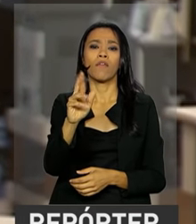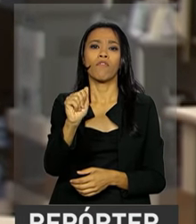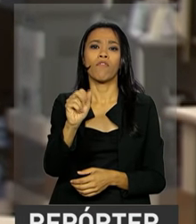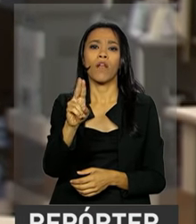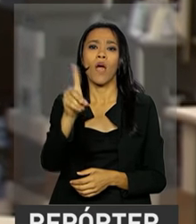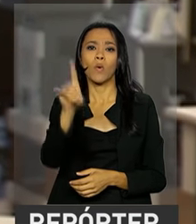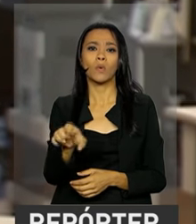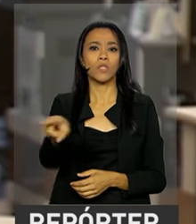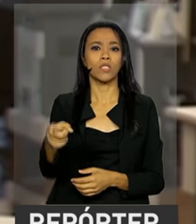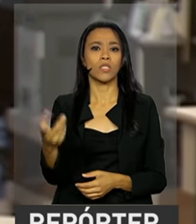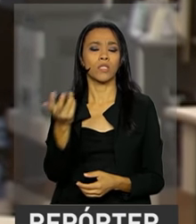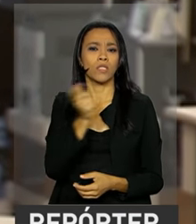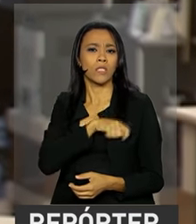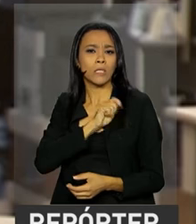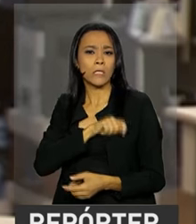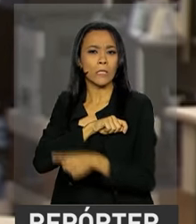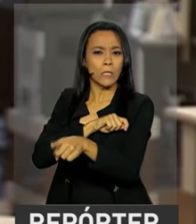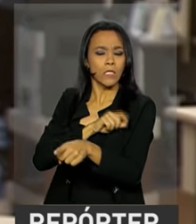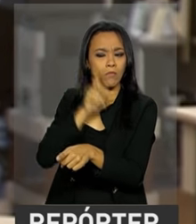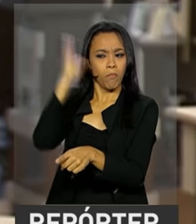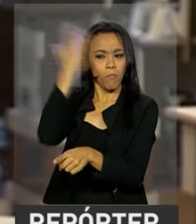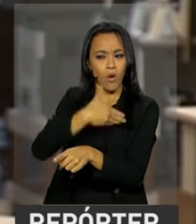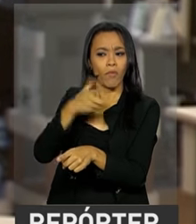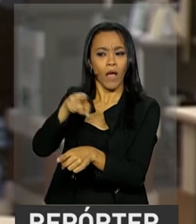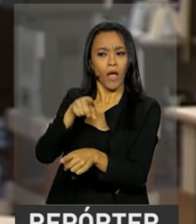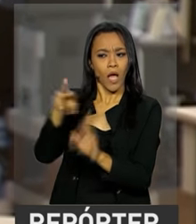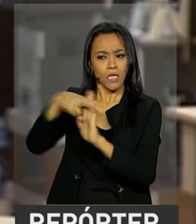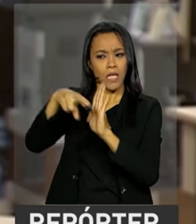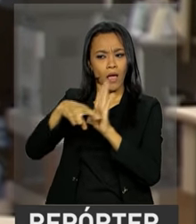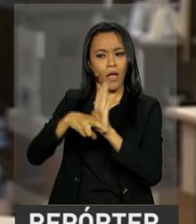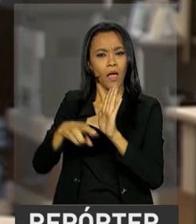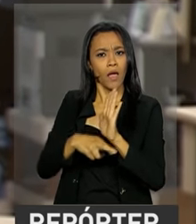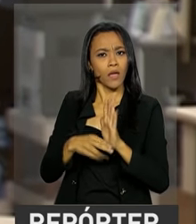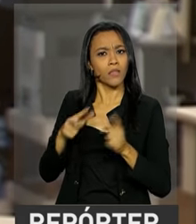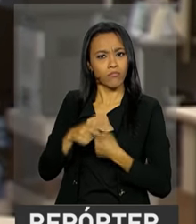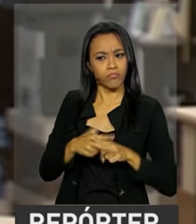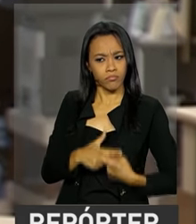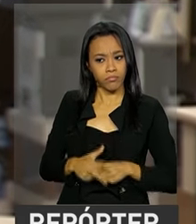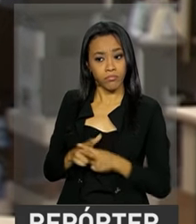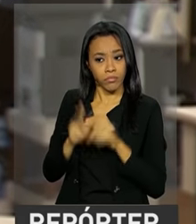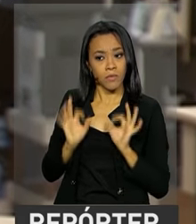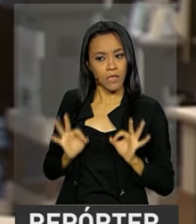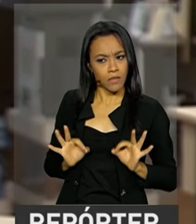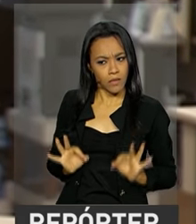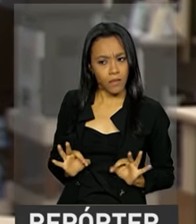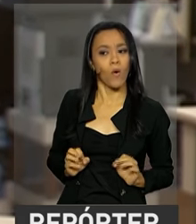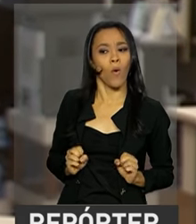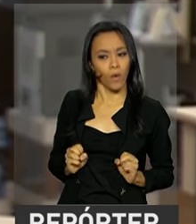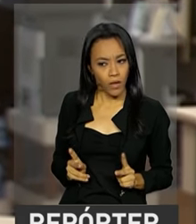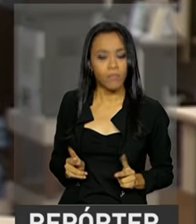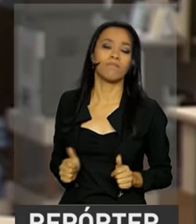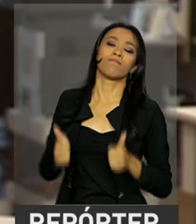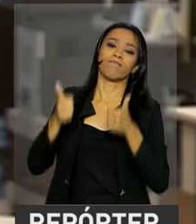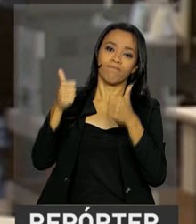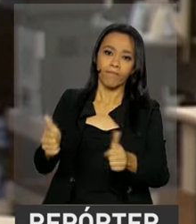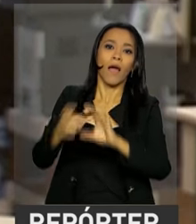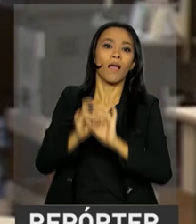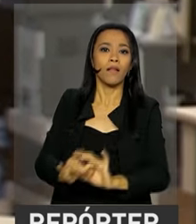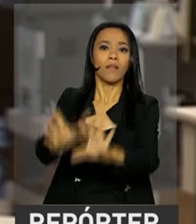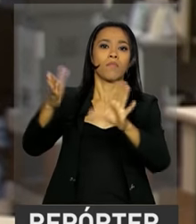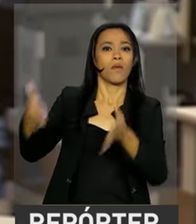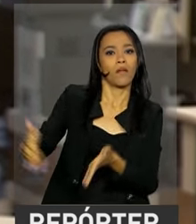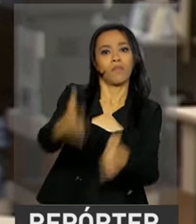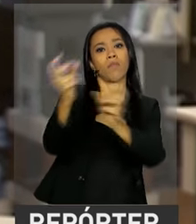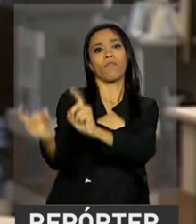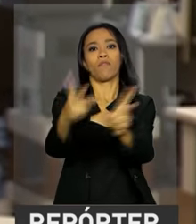regular de inspeção depois de comprovar que implantou todas as medidas corretivas de autocontrole para garantir a rastreabilidade do produto em toda